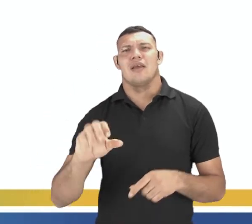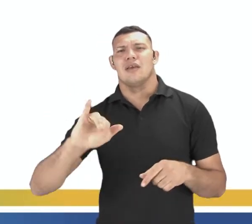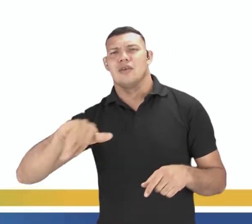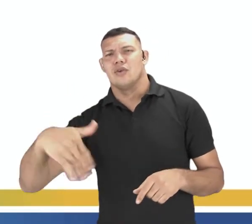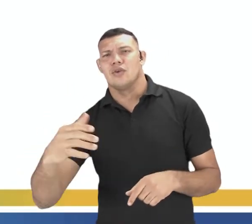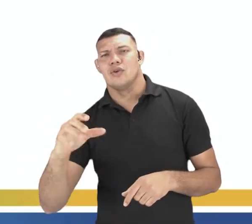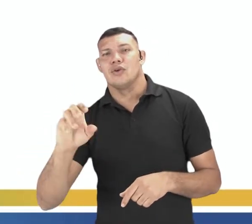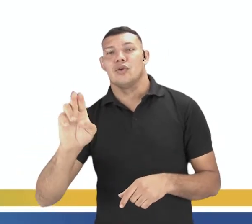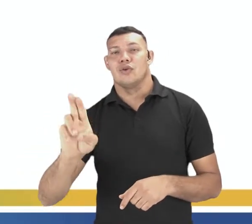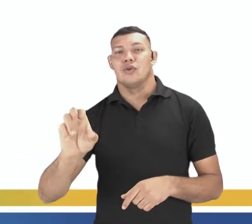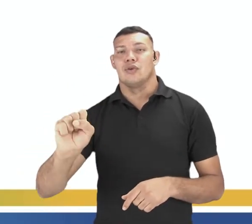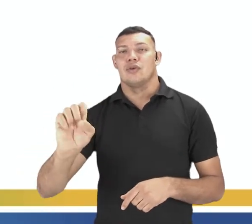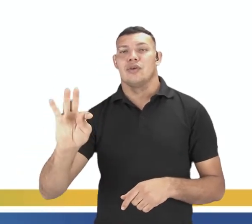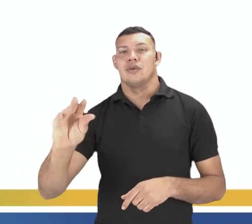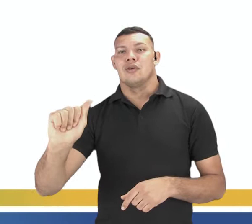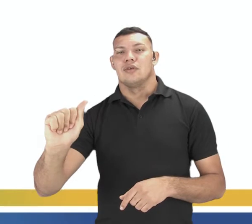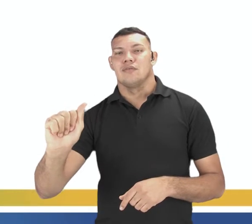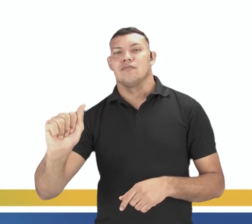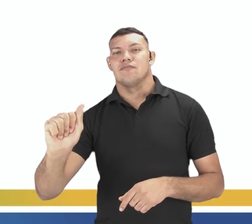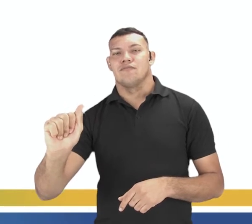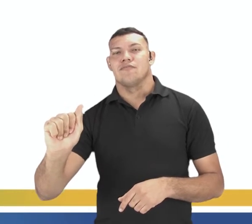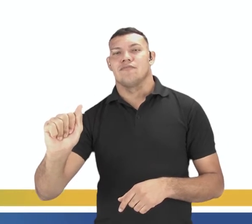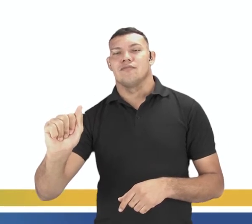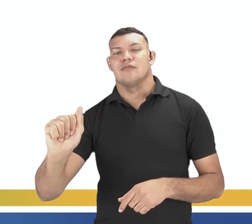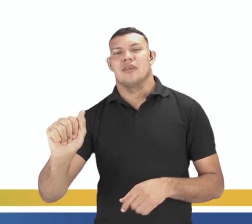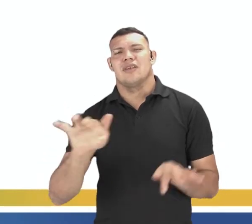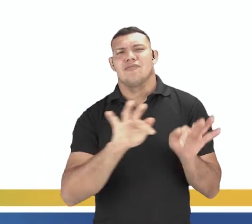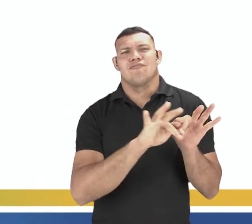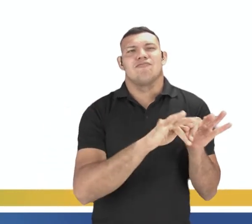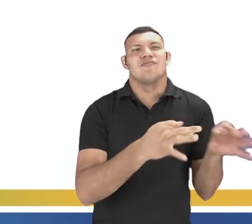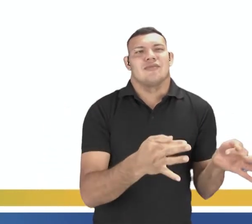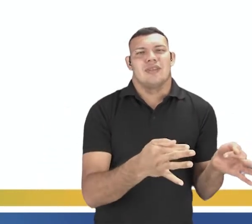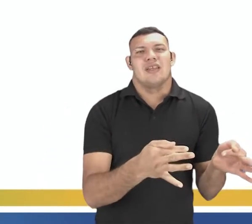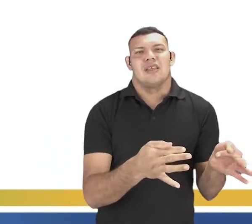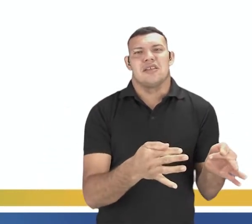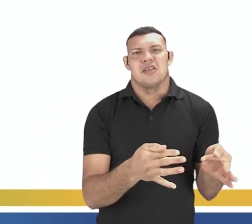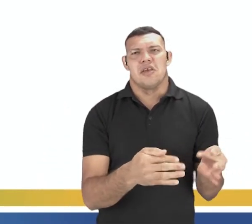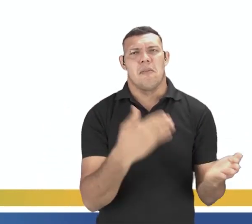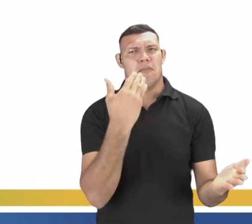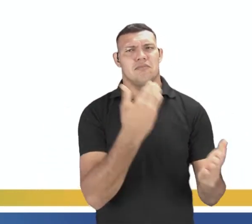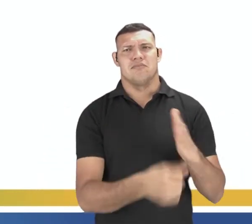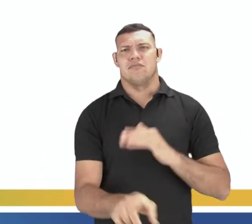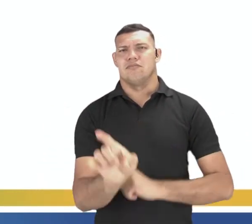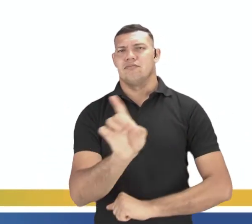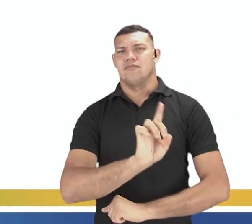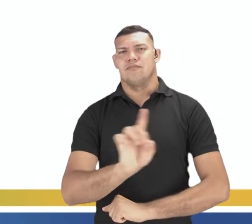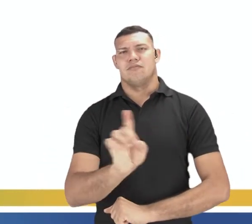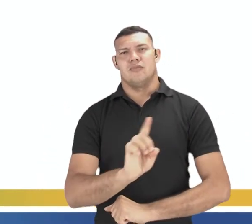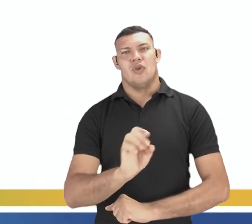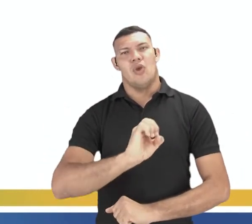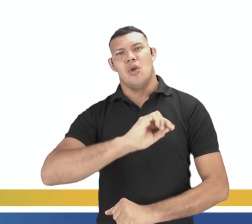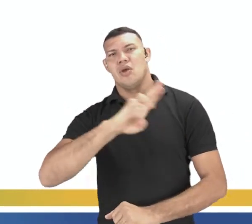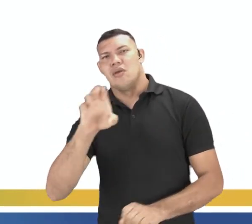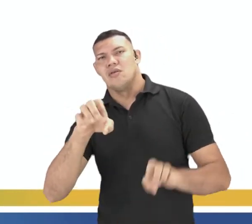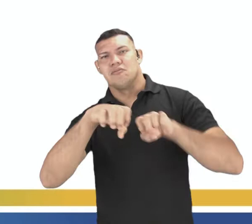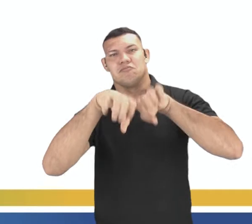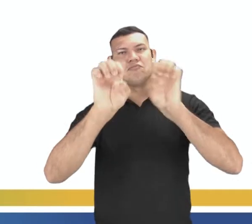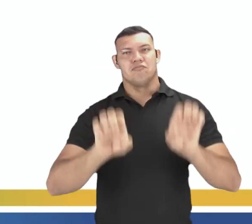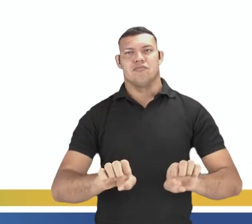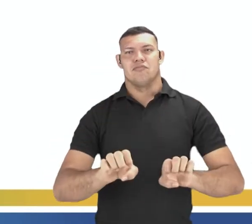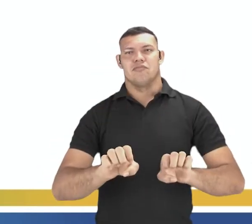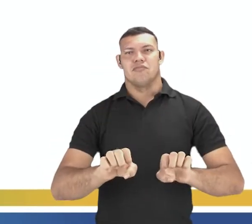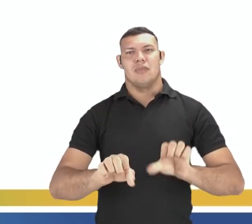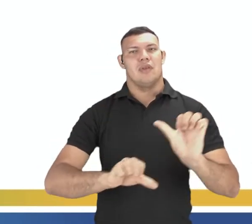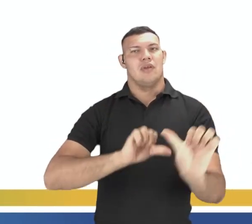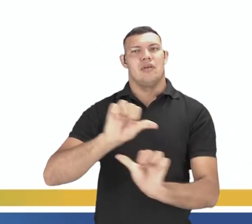É a junção das palavras sem que haja perda de unidade fonética. ou alteração da estrutura em nenhuma delas.